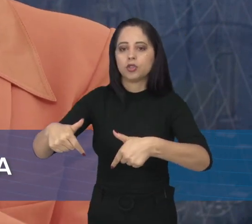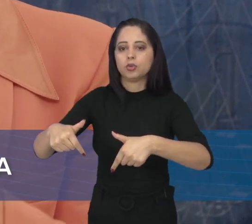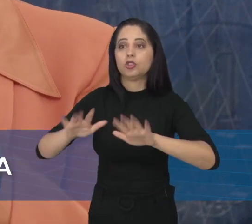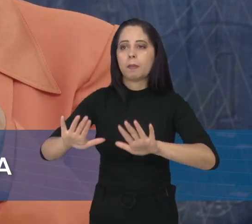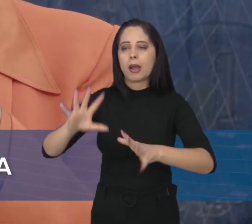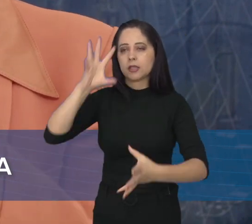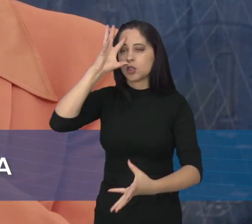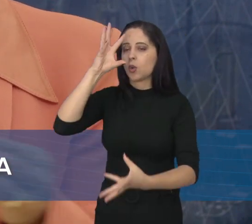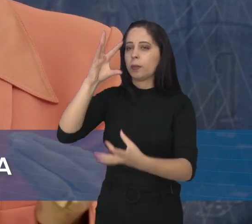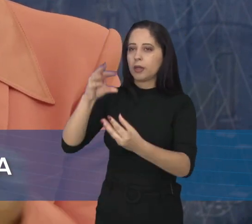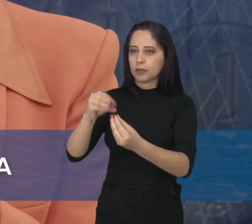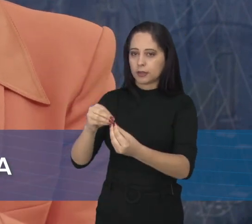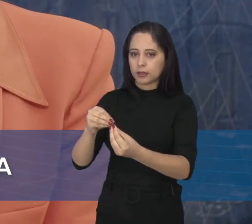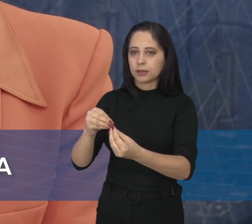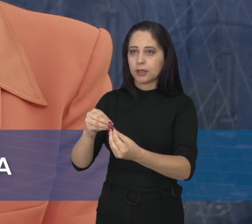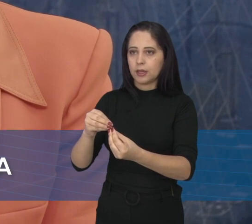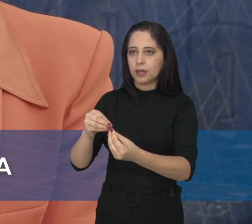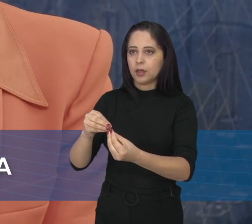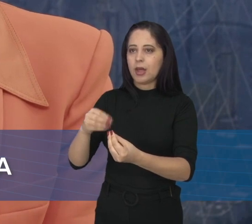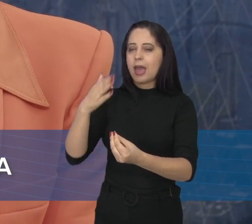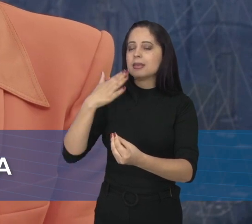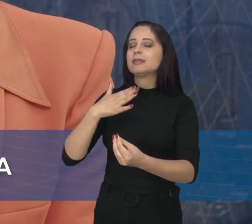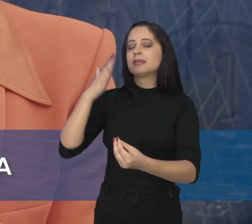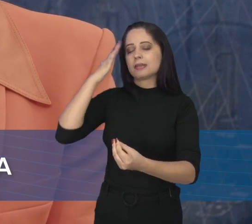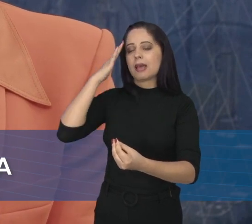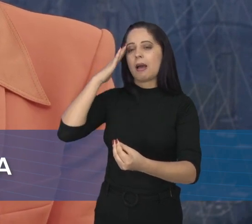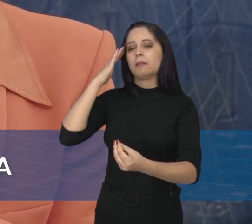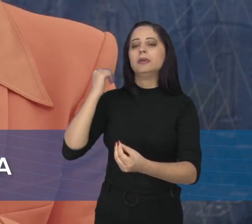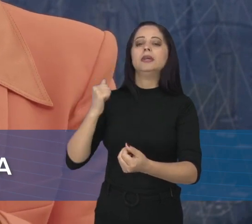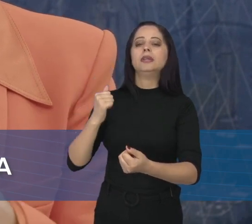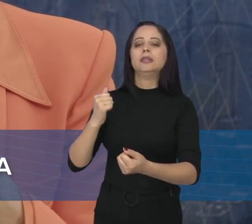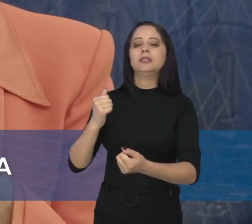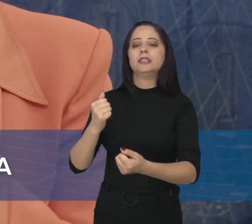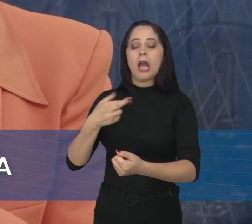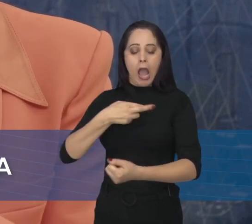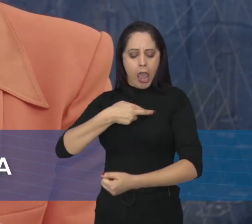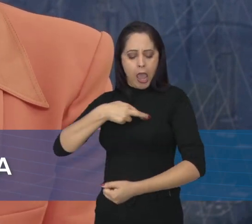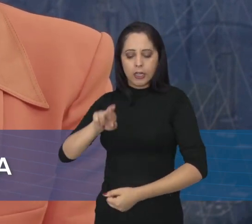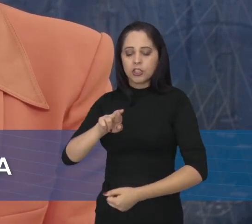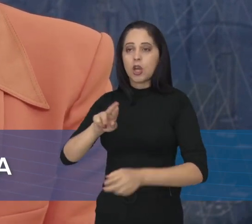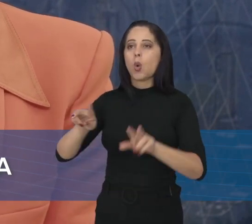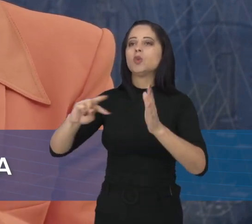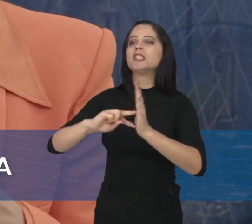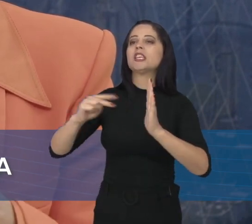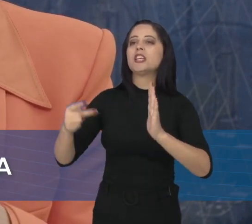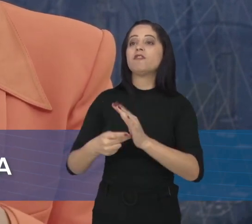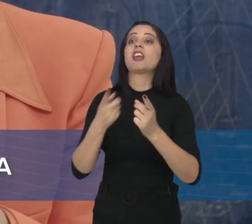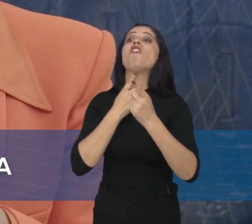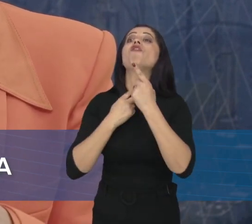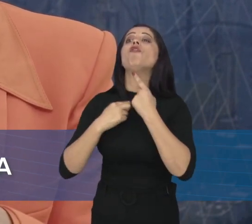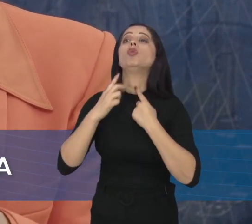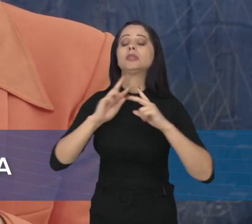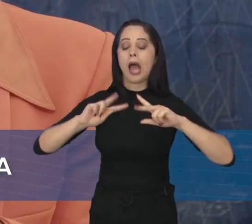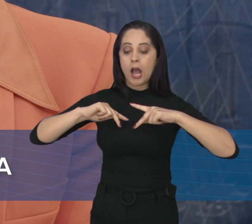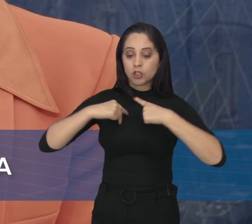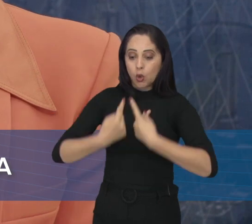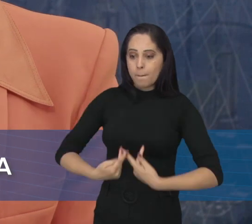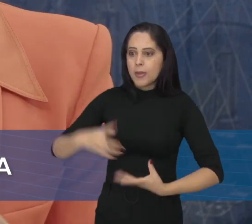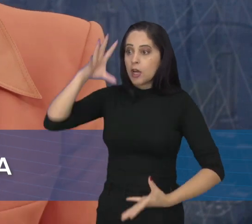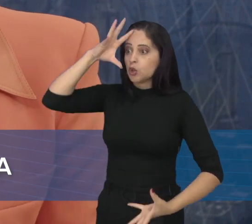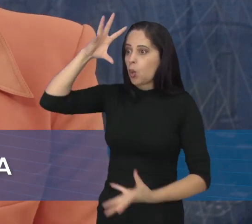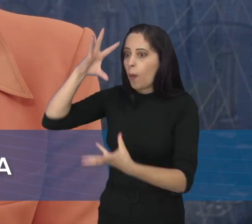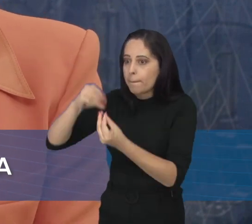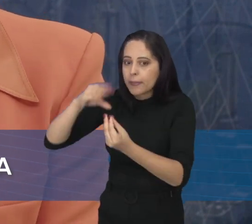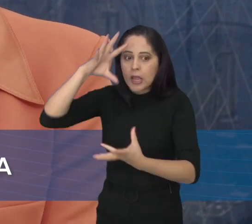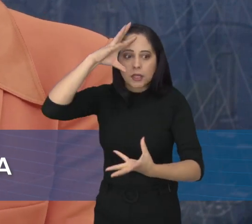que nesse lugar de religar também é minha função. Então, além de ser um desejo humano, é um lugar que a gente entende e encontra